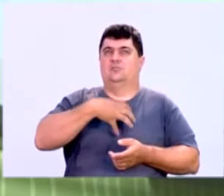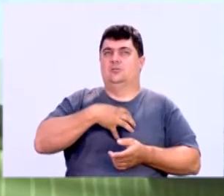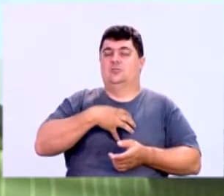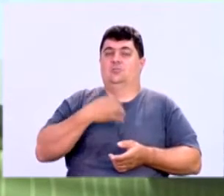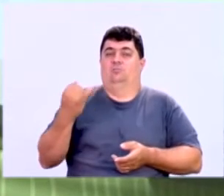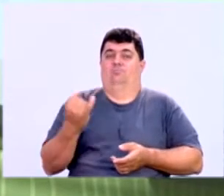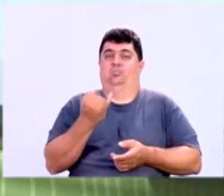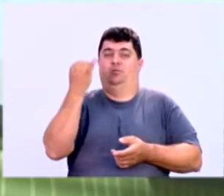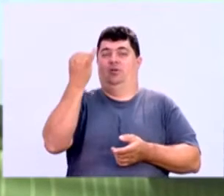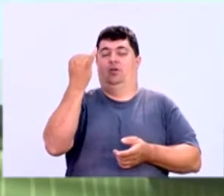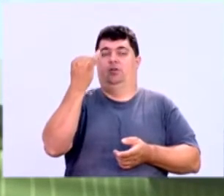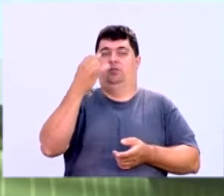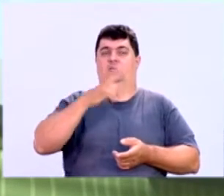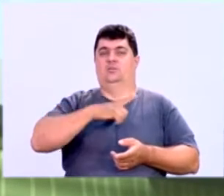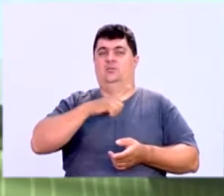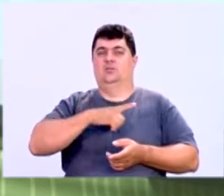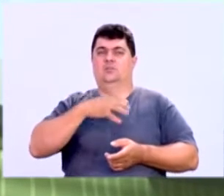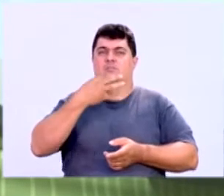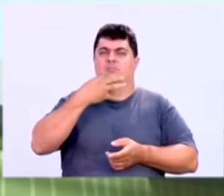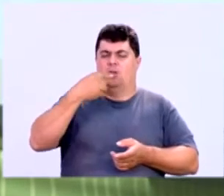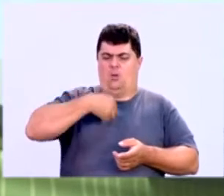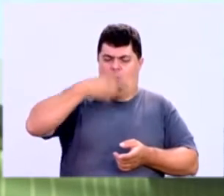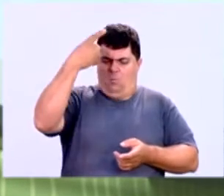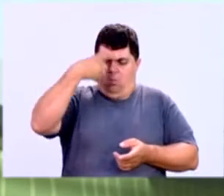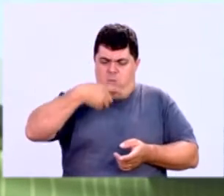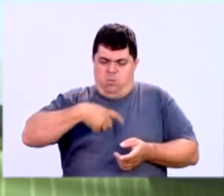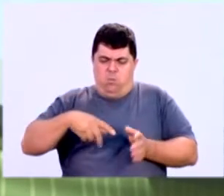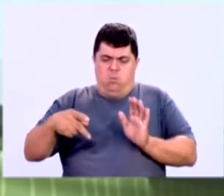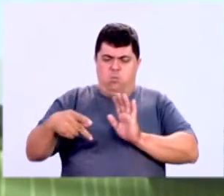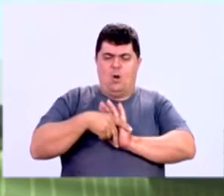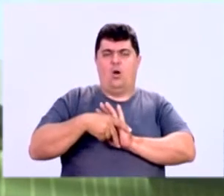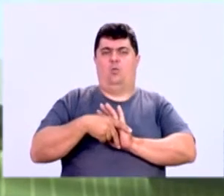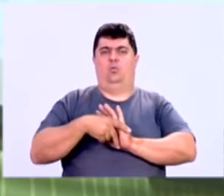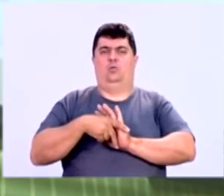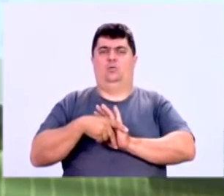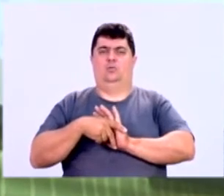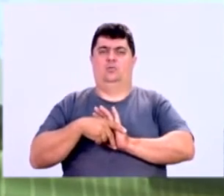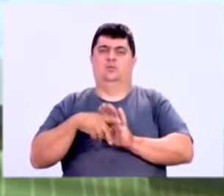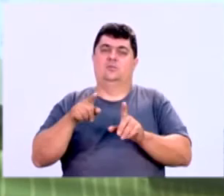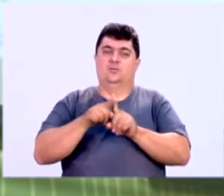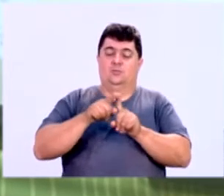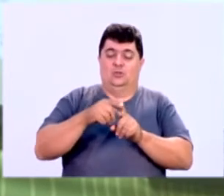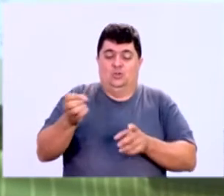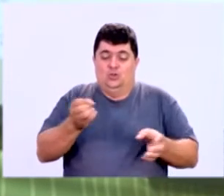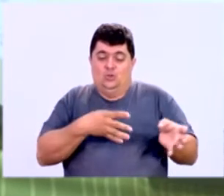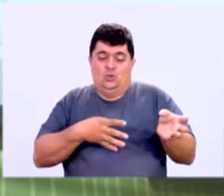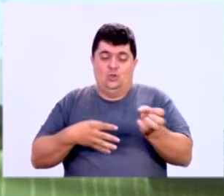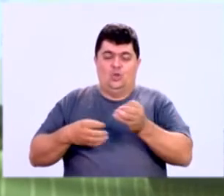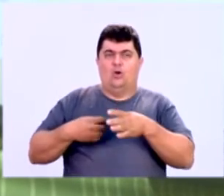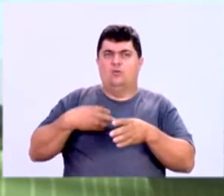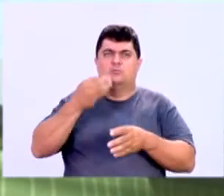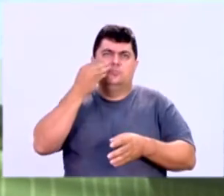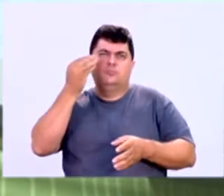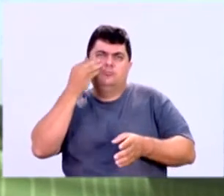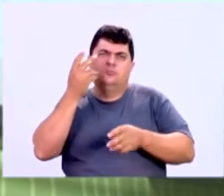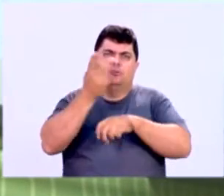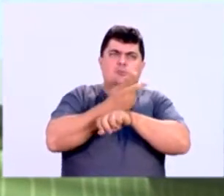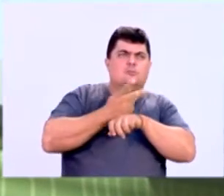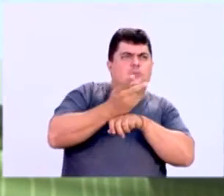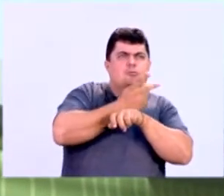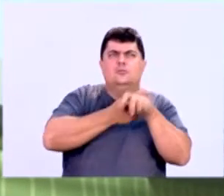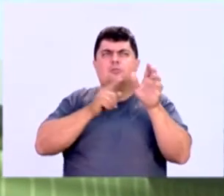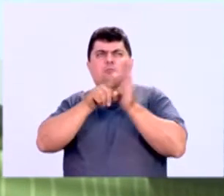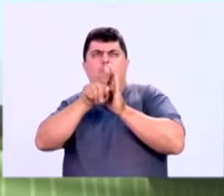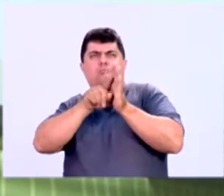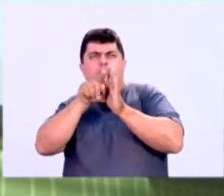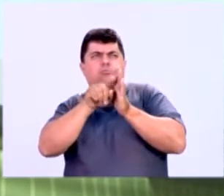sentir parte do conhecimento e ele vai buscar novos horizontes, vão usar outras fontes de pesquisa para que